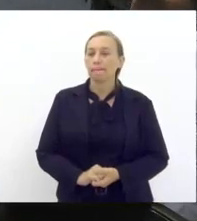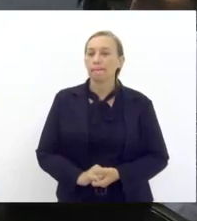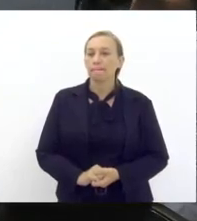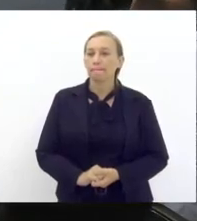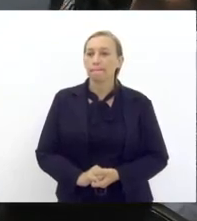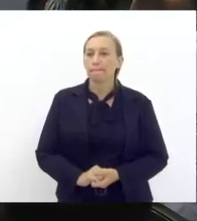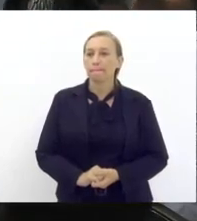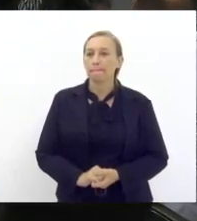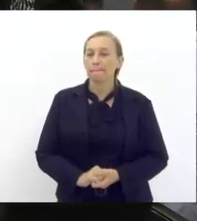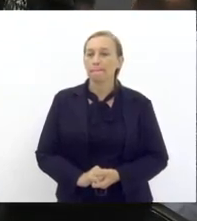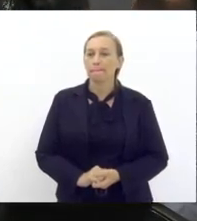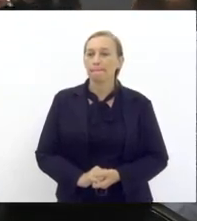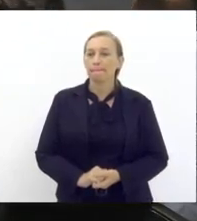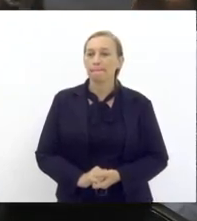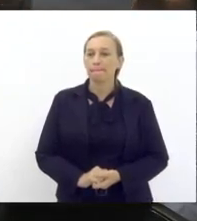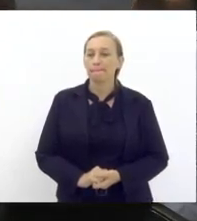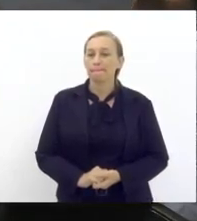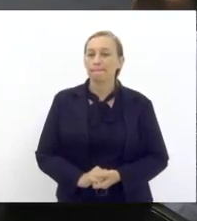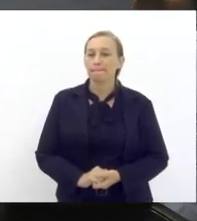Opa.